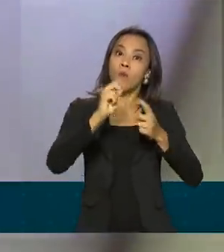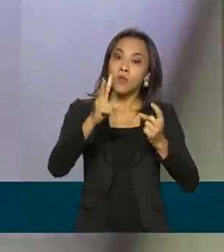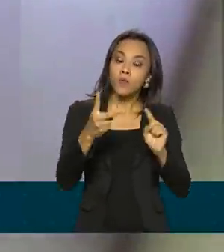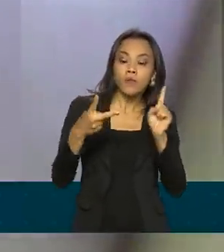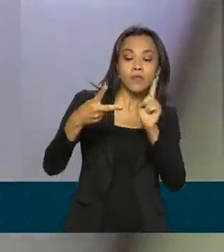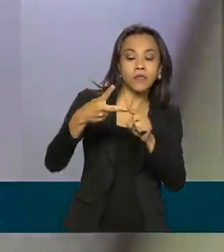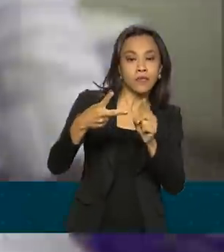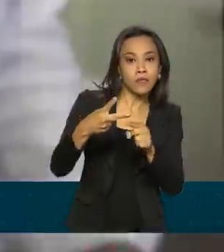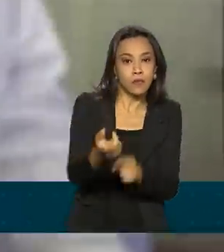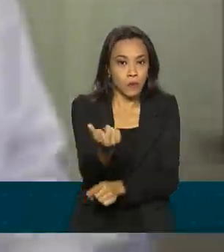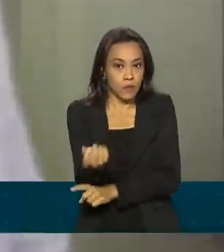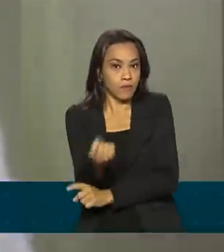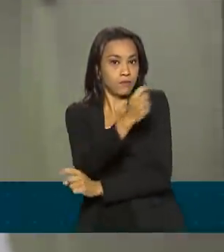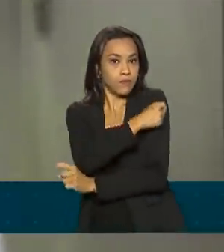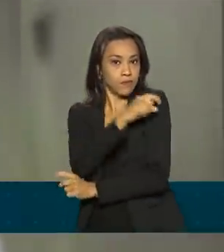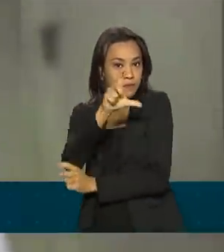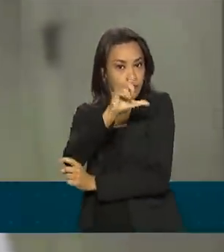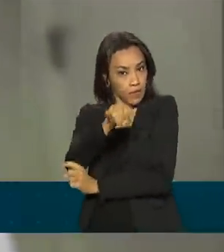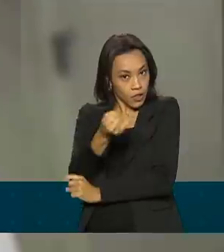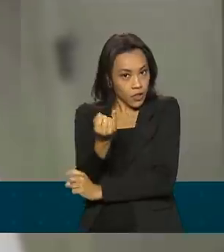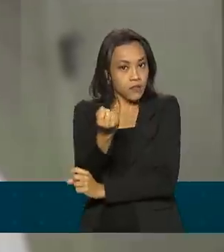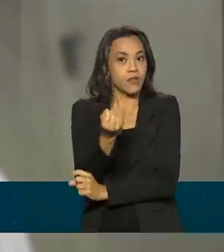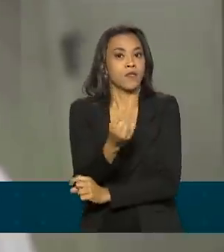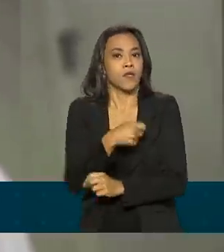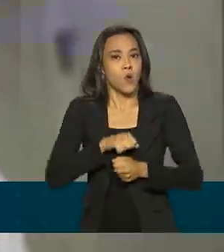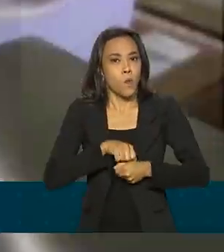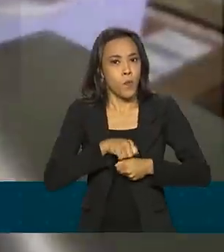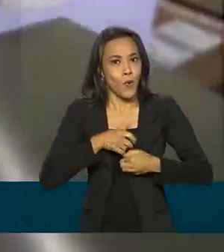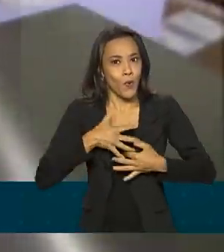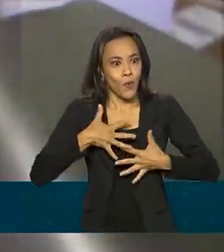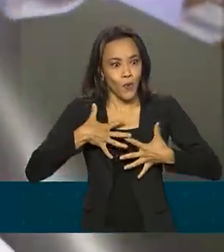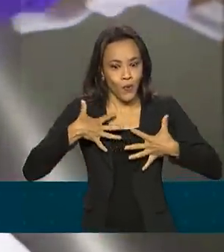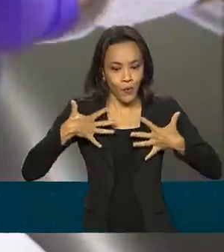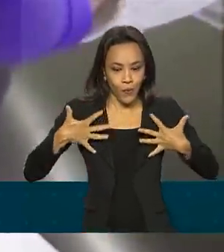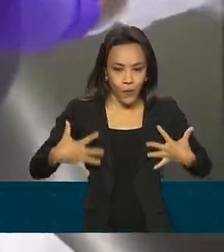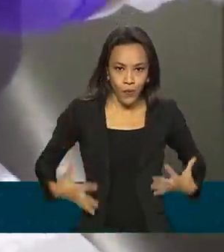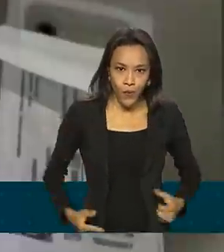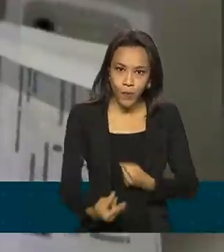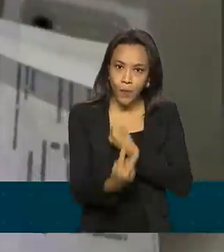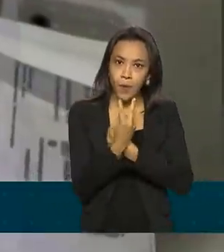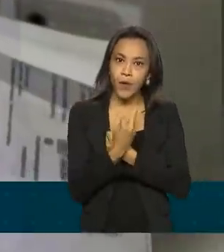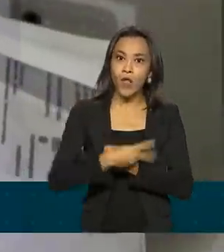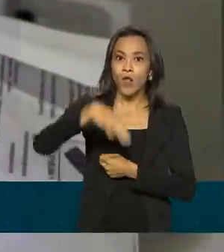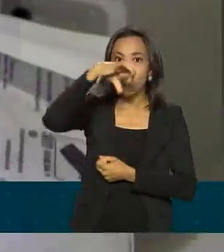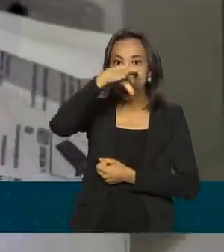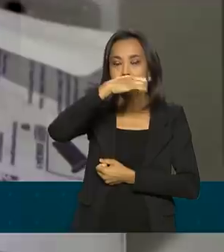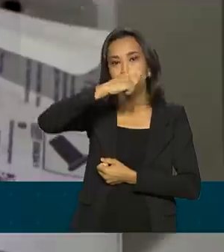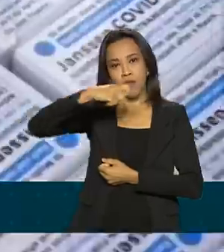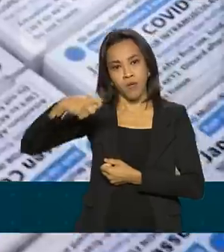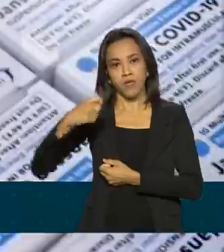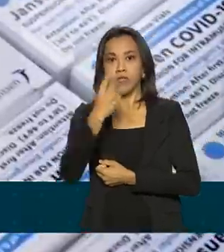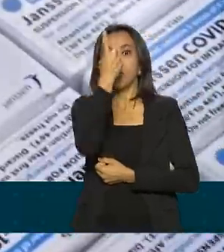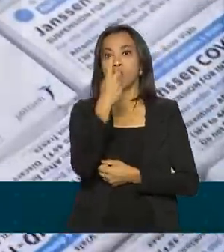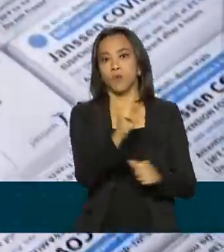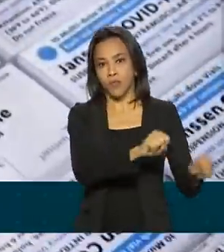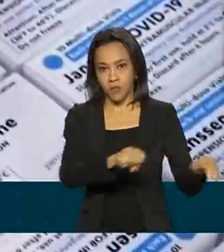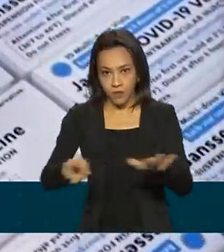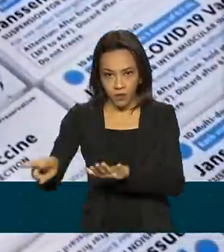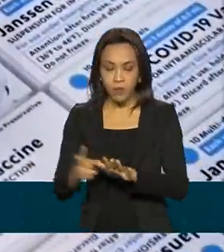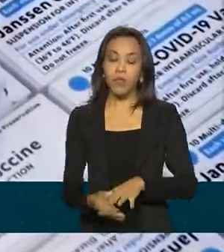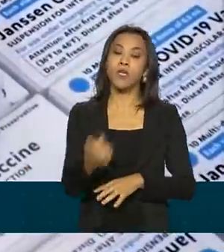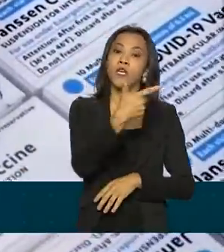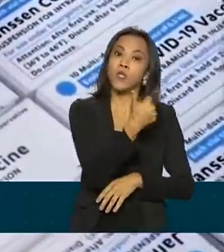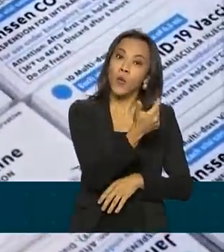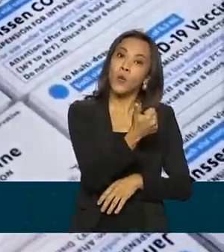mais uma dose da vacina os níveis de anticorpos aumentam em nove vezes após uma semana em até 12 vezes